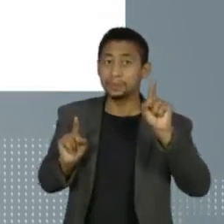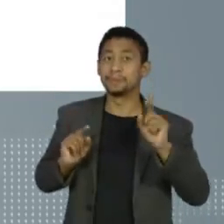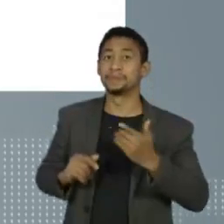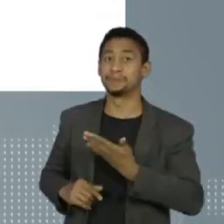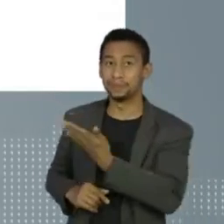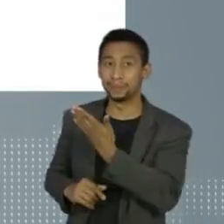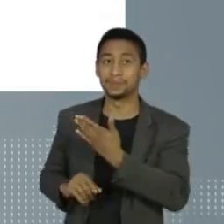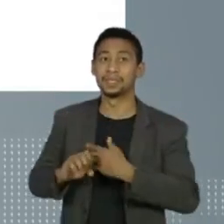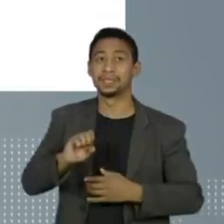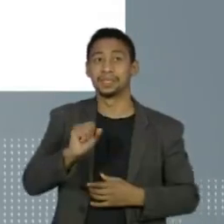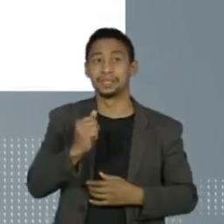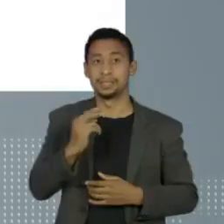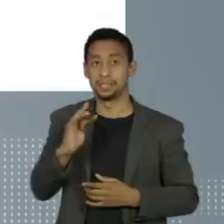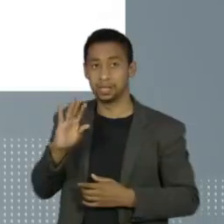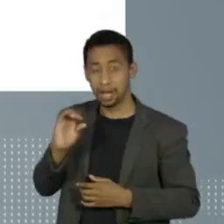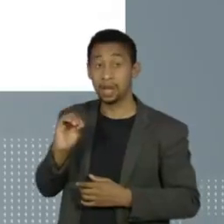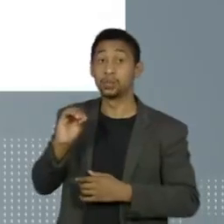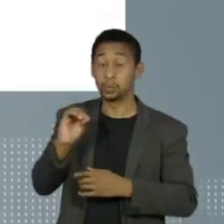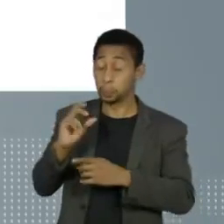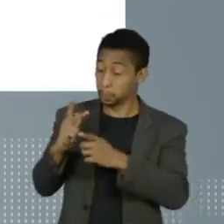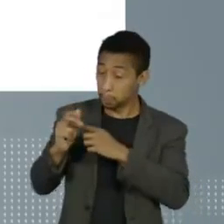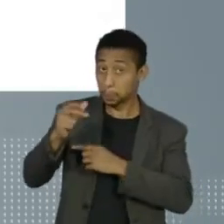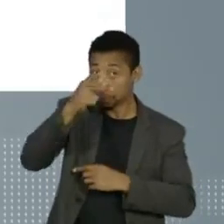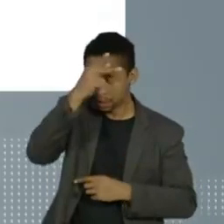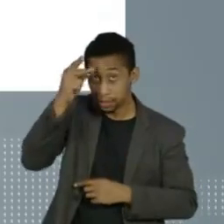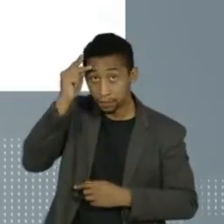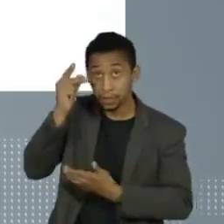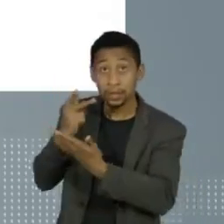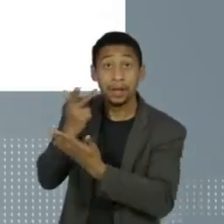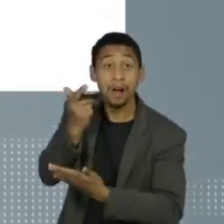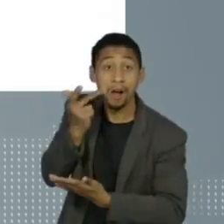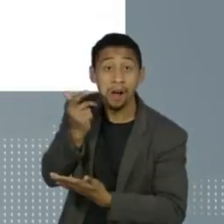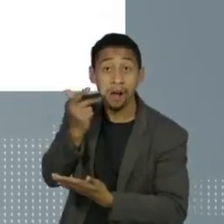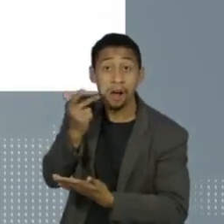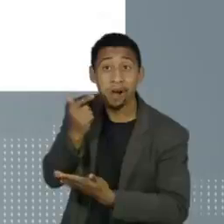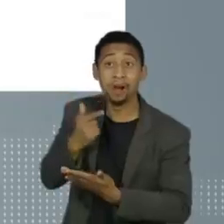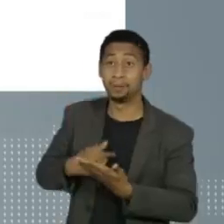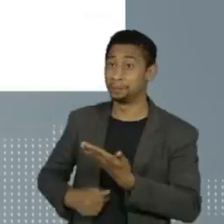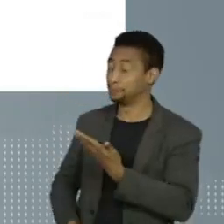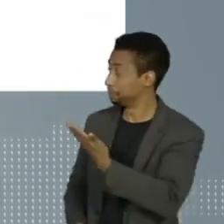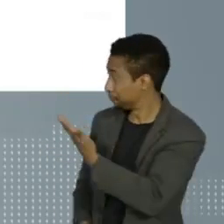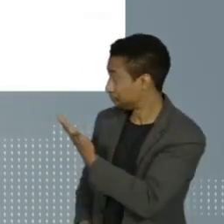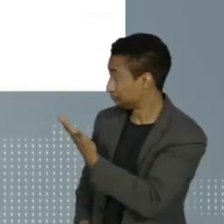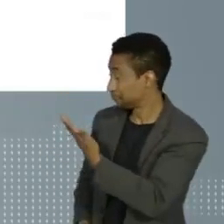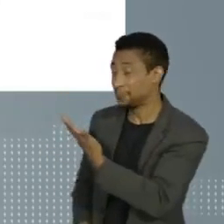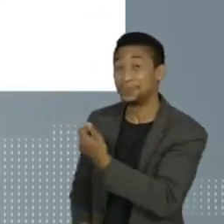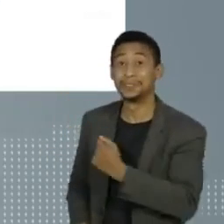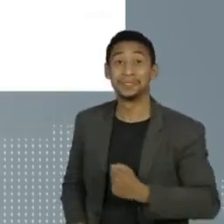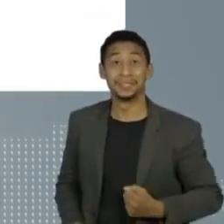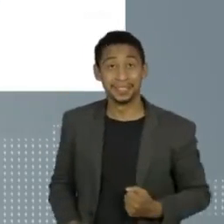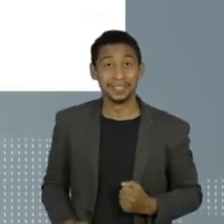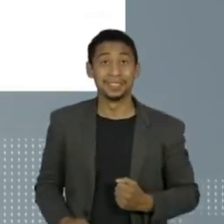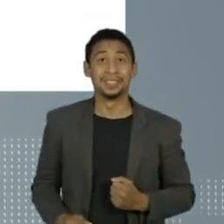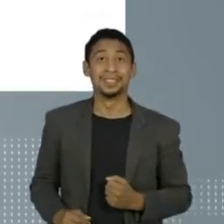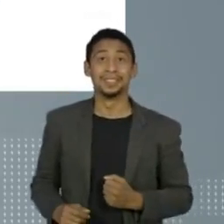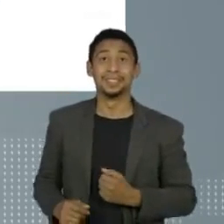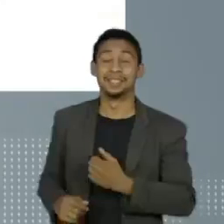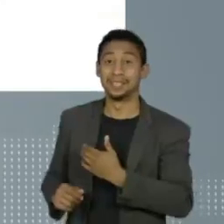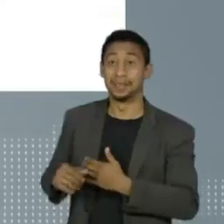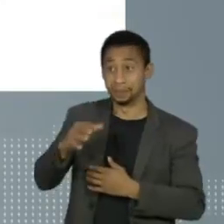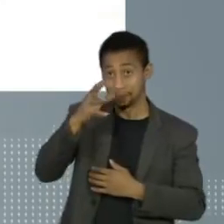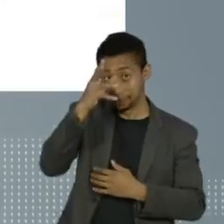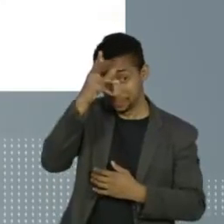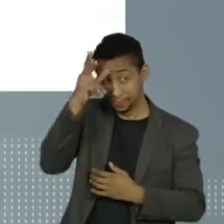Sarto Nogueira do PDT foi eleito prefeito de Fortaleza batendo o candidato Capitão Wagner do Pró em São Luís